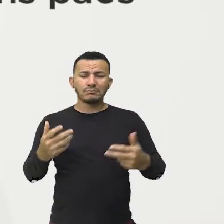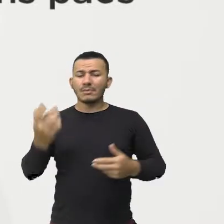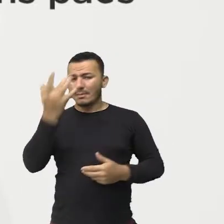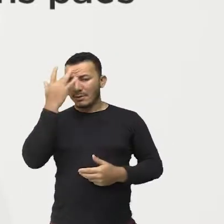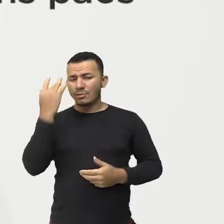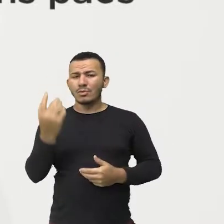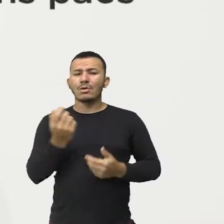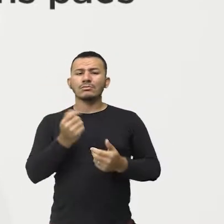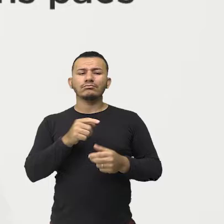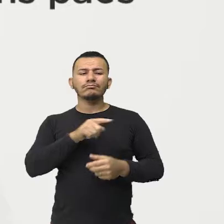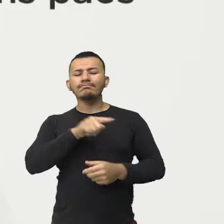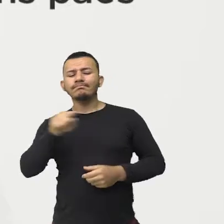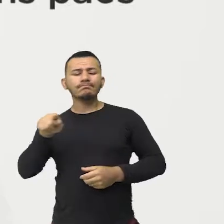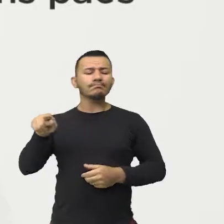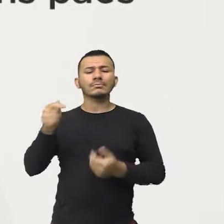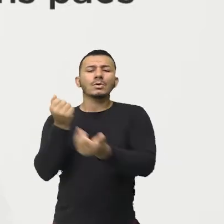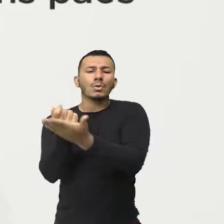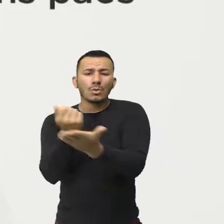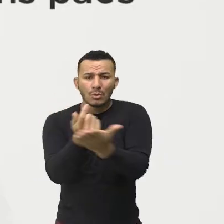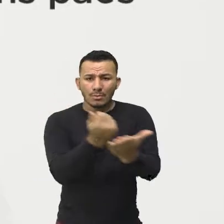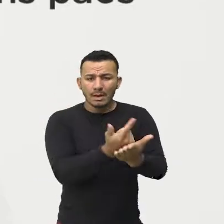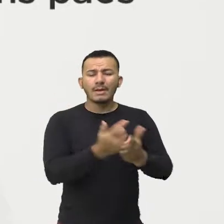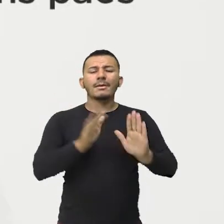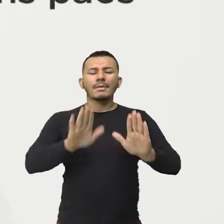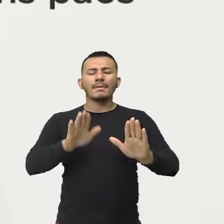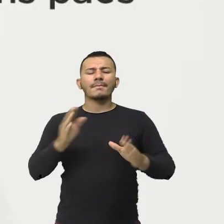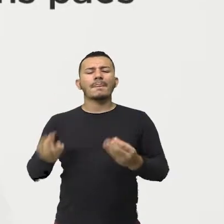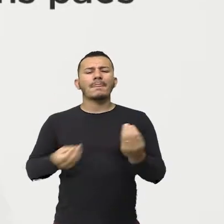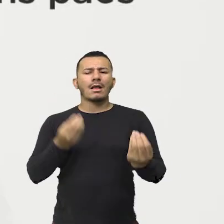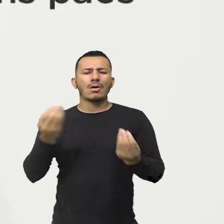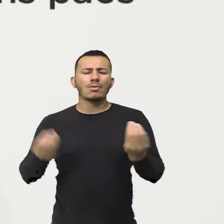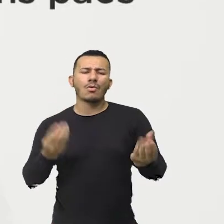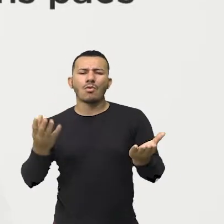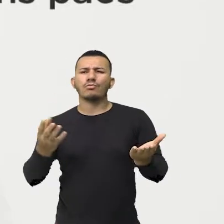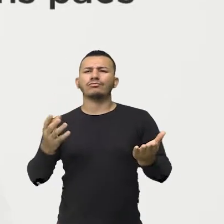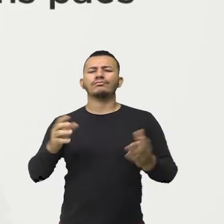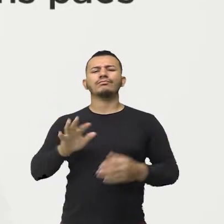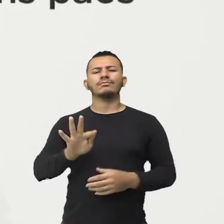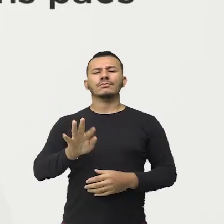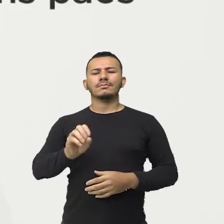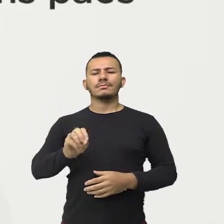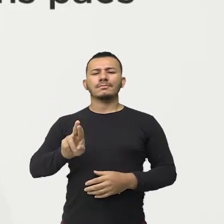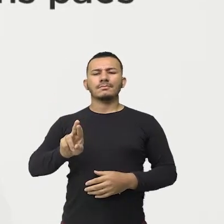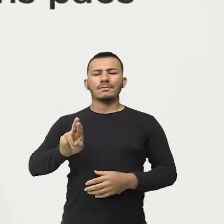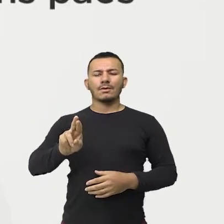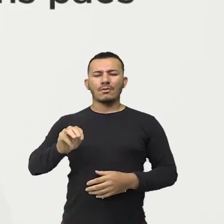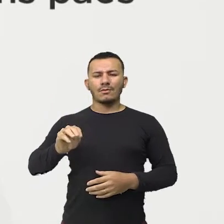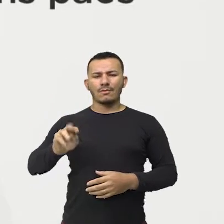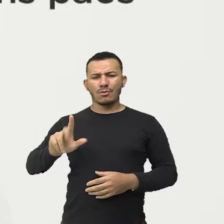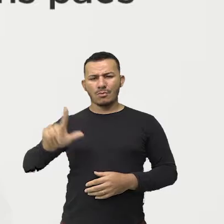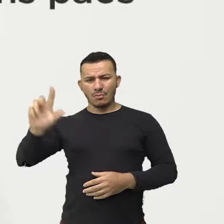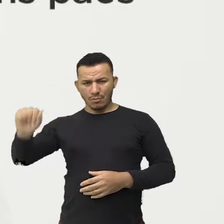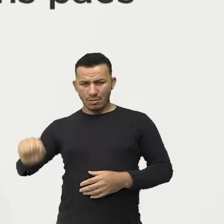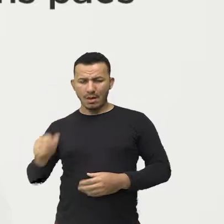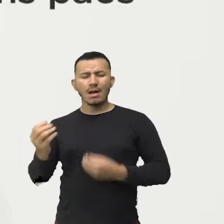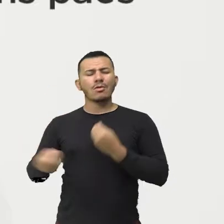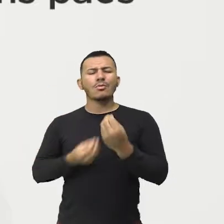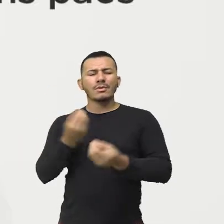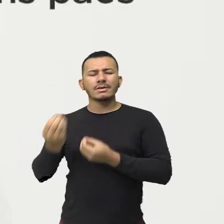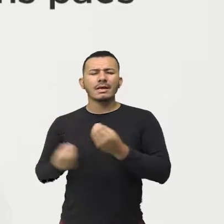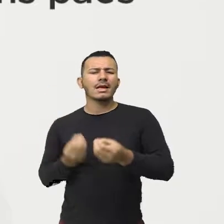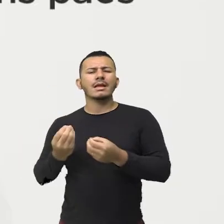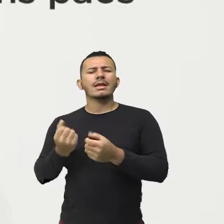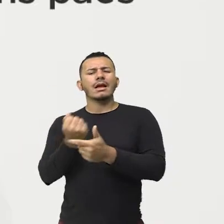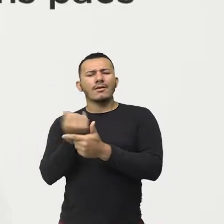cliente comprar, como seria uma fórmula, como seria uma expressão algébrica